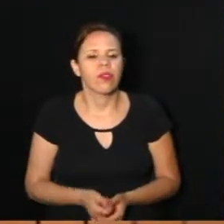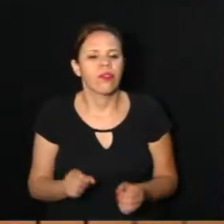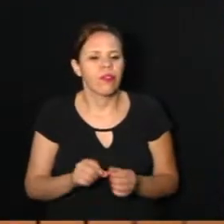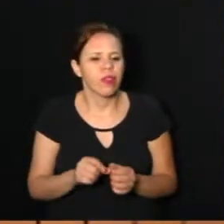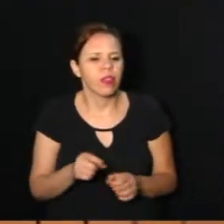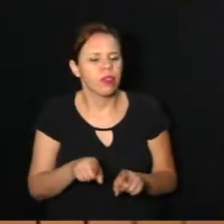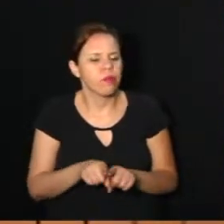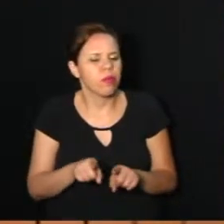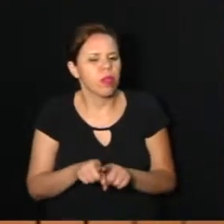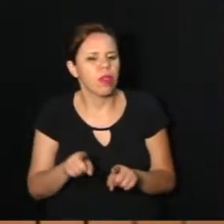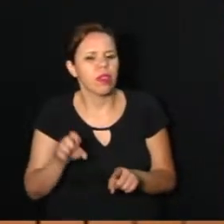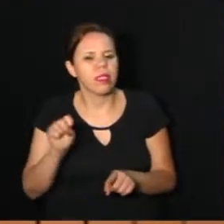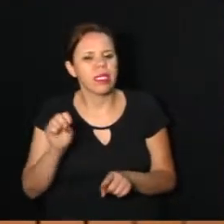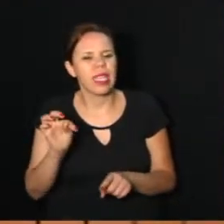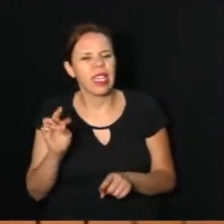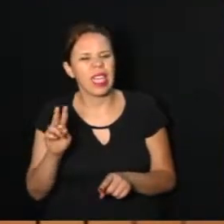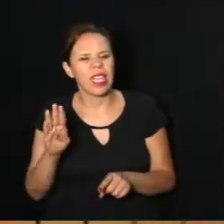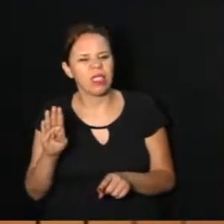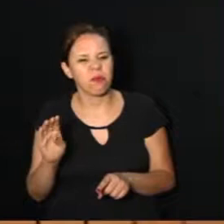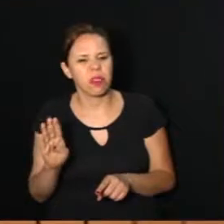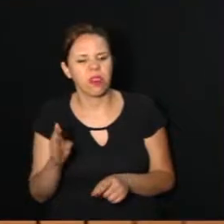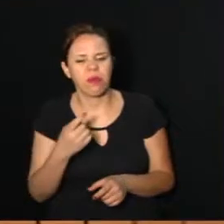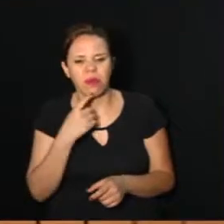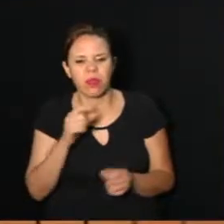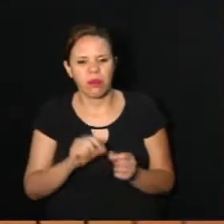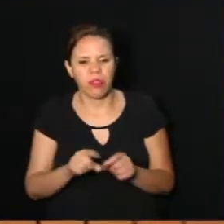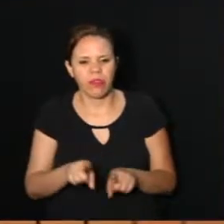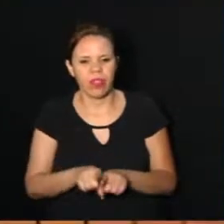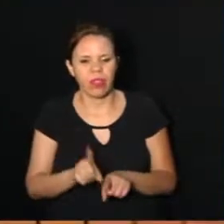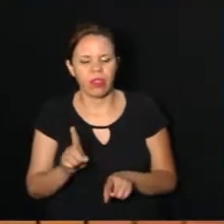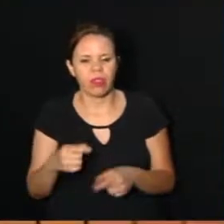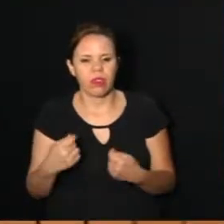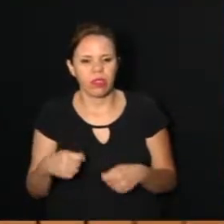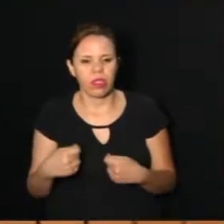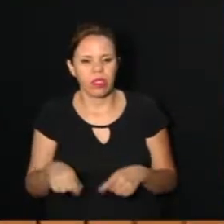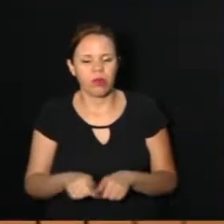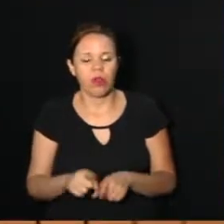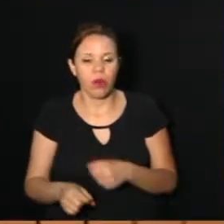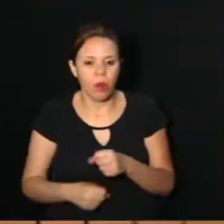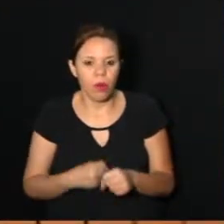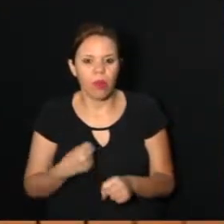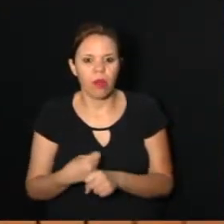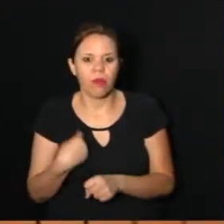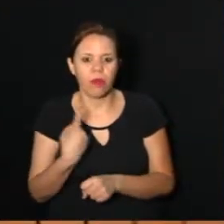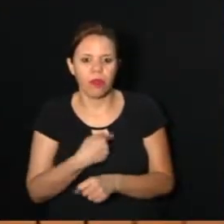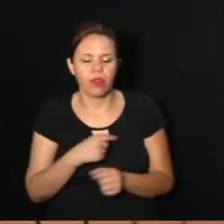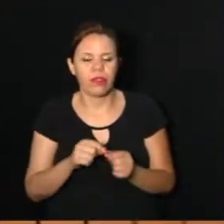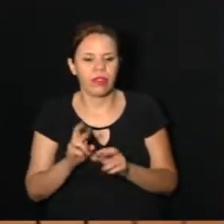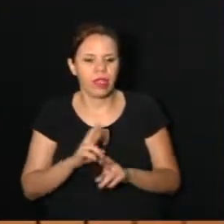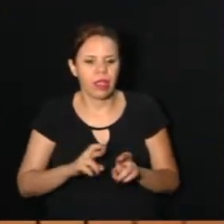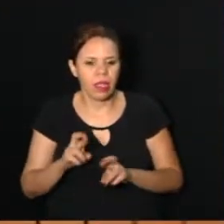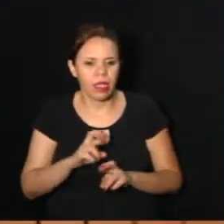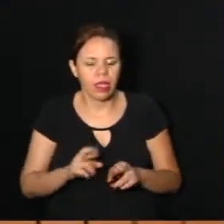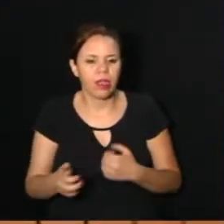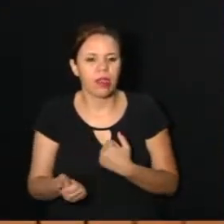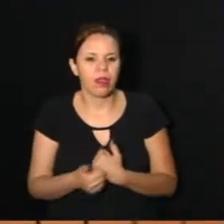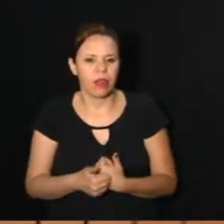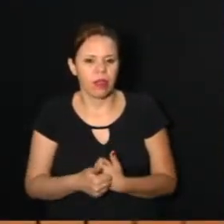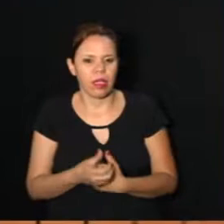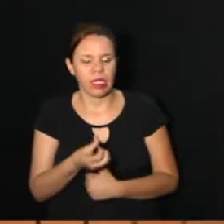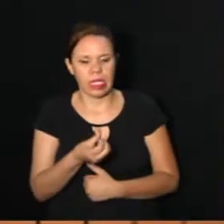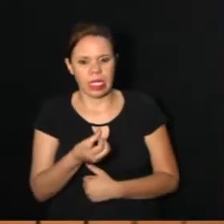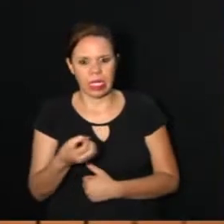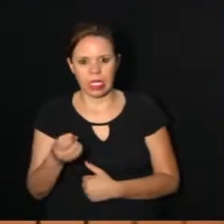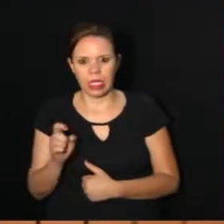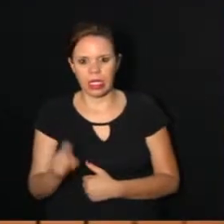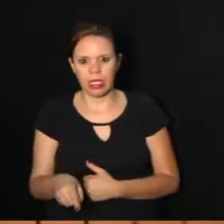né? Para vocês terem uma ideia da necessidade, por ano, nós fazemos uma análise próxima de